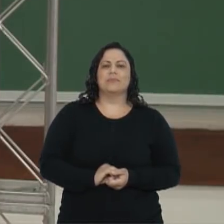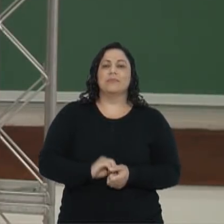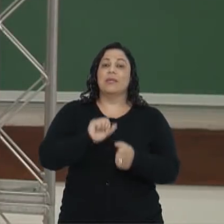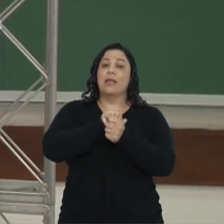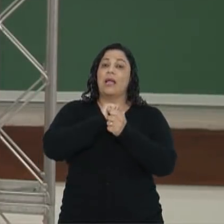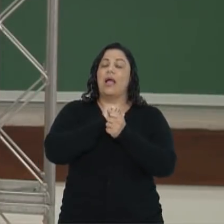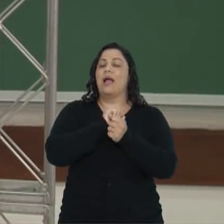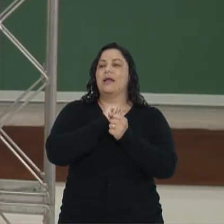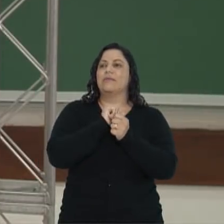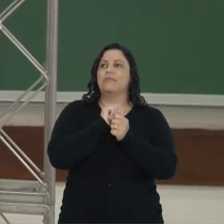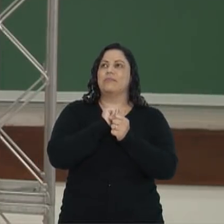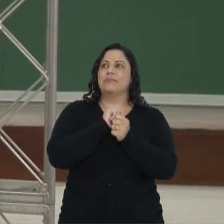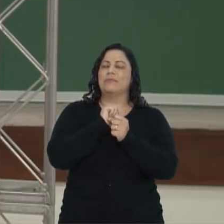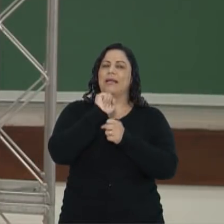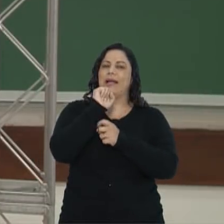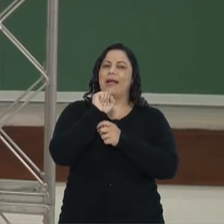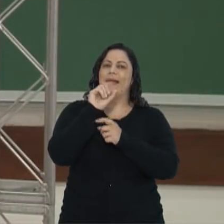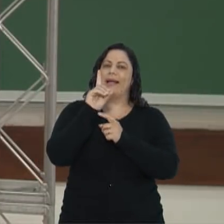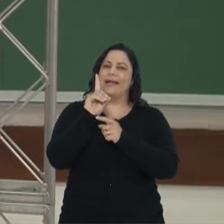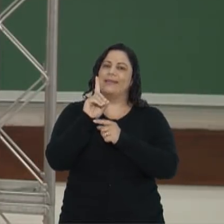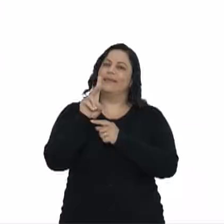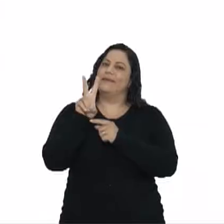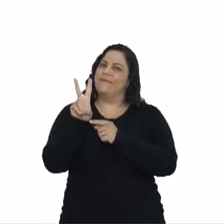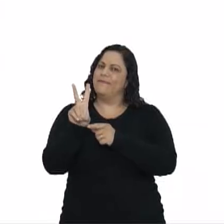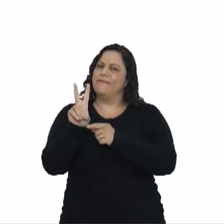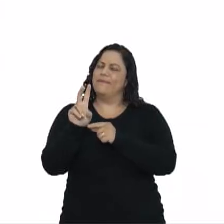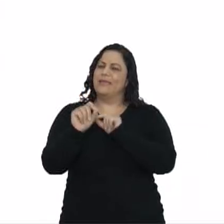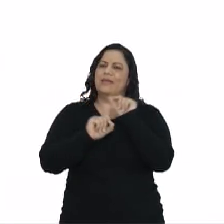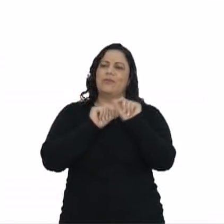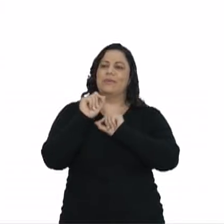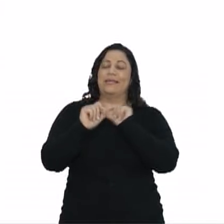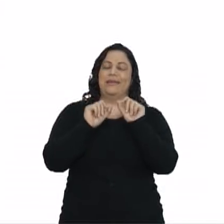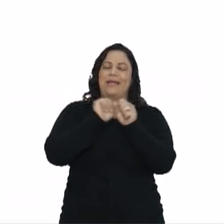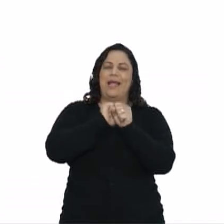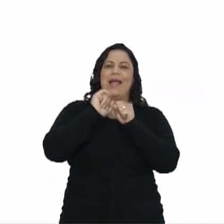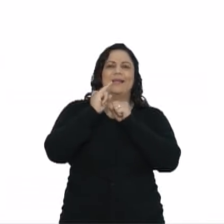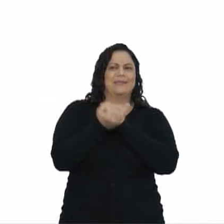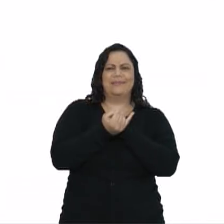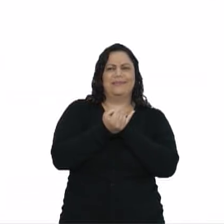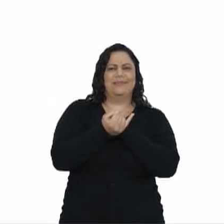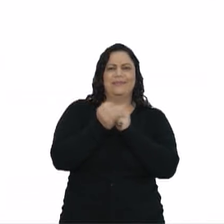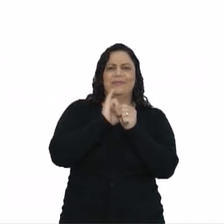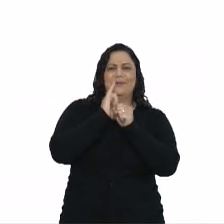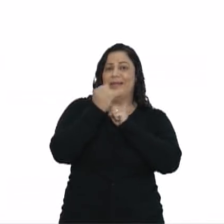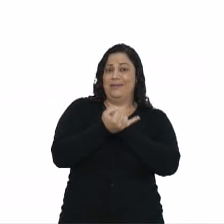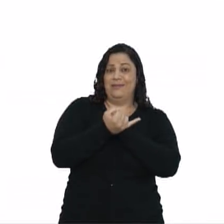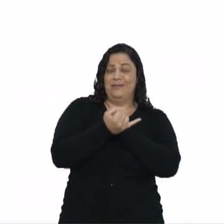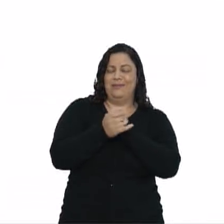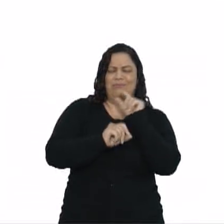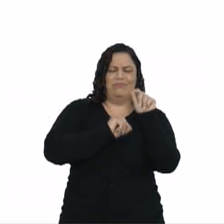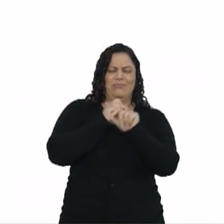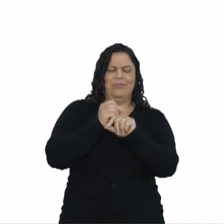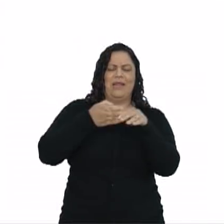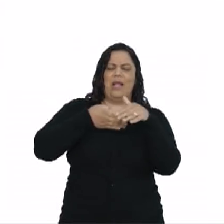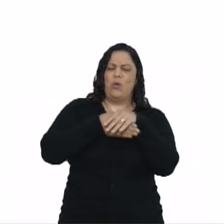Acostumado, acostumado a ou acostumado com alguma coisa. Exemplo, eu não me